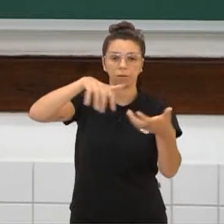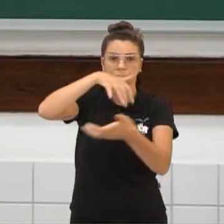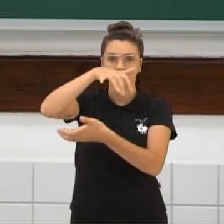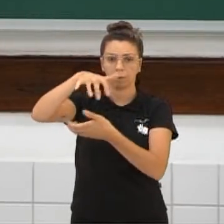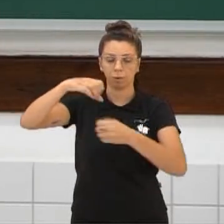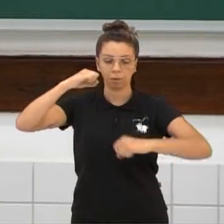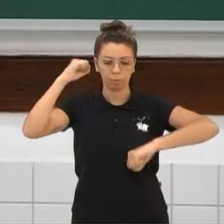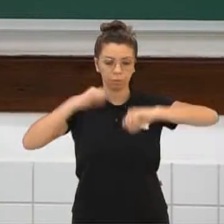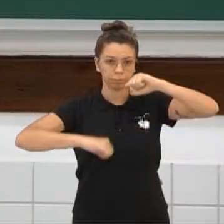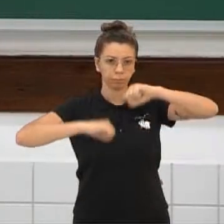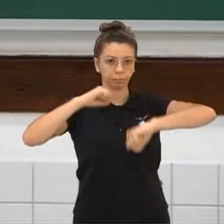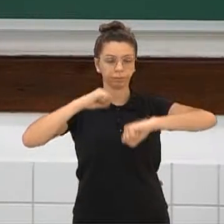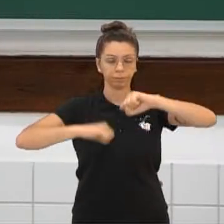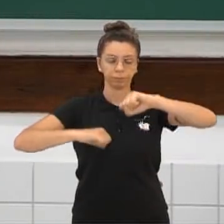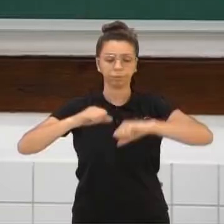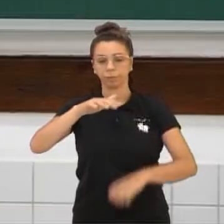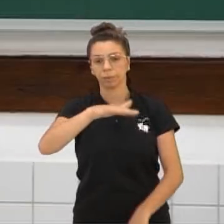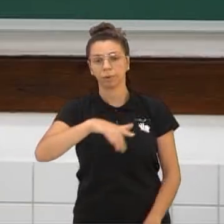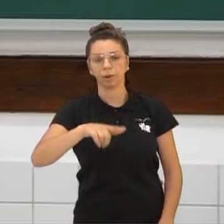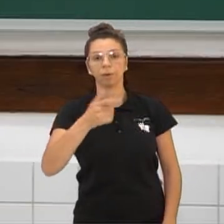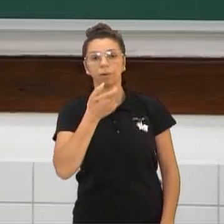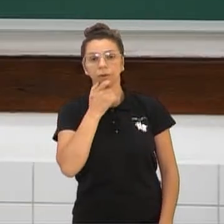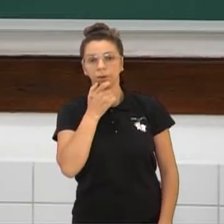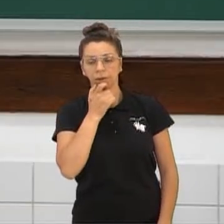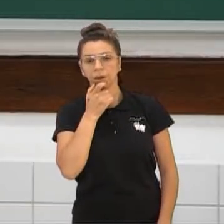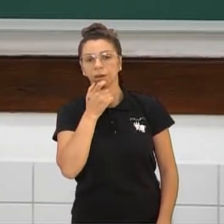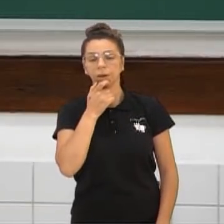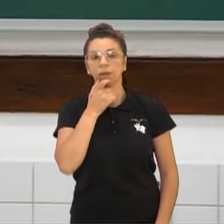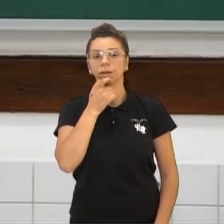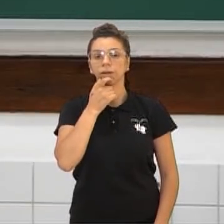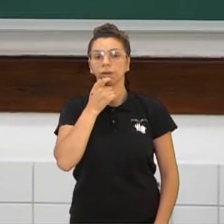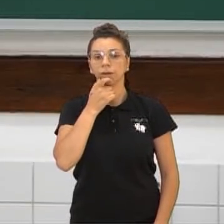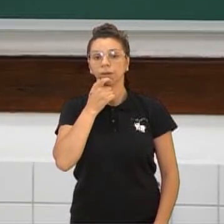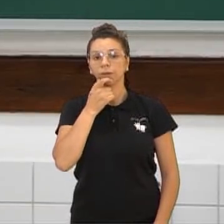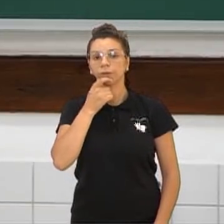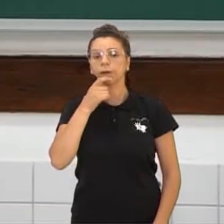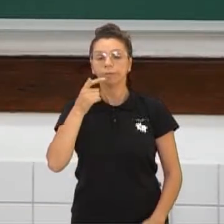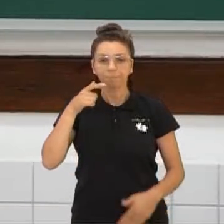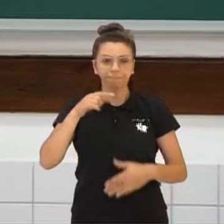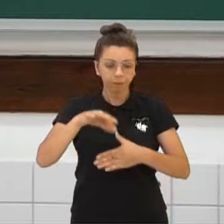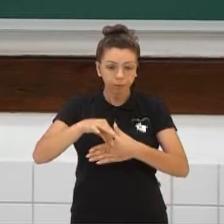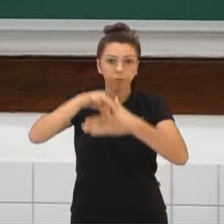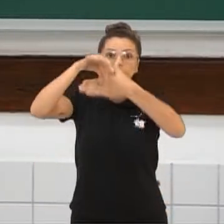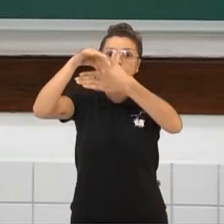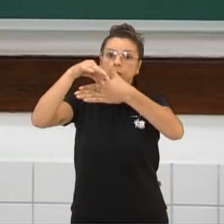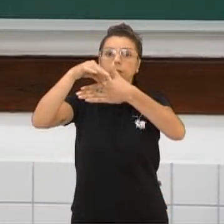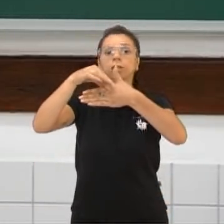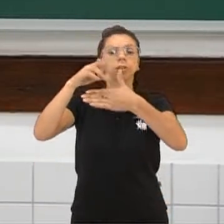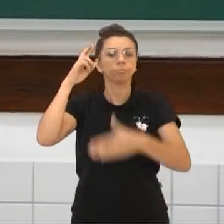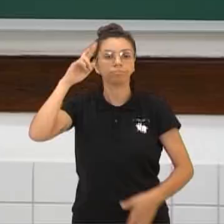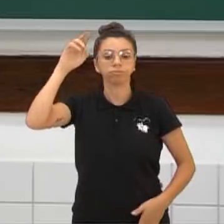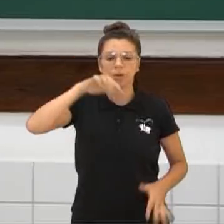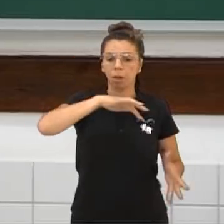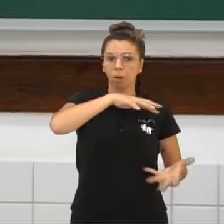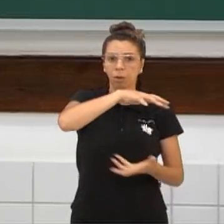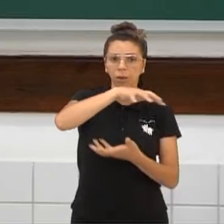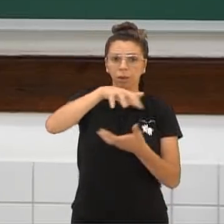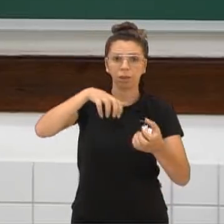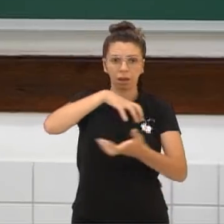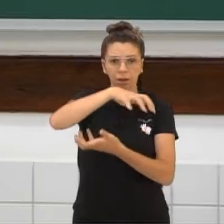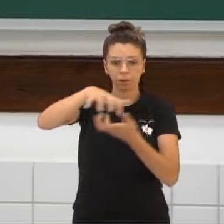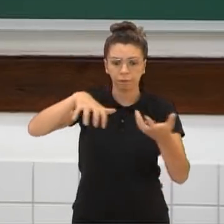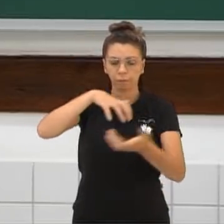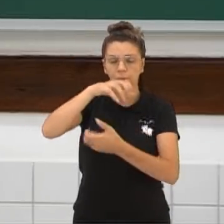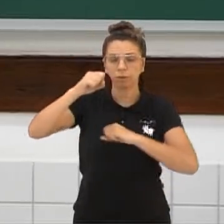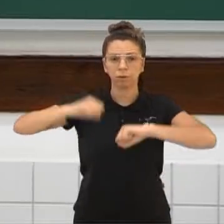Então, a Grã-Bretanha liderou a Revolução Industrial e ajudou com que a língua inglesa se